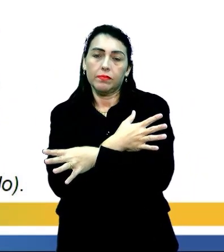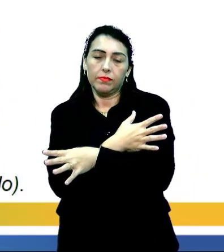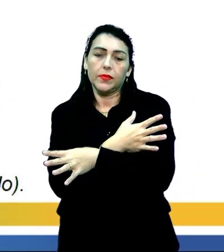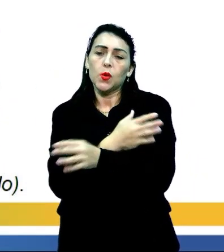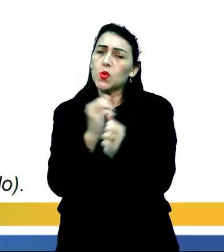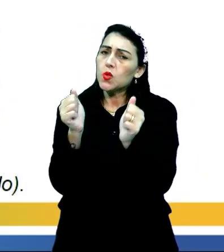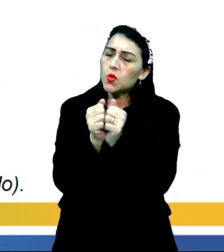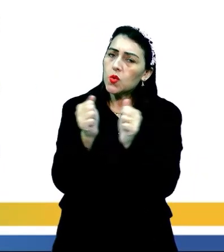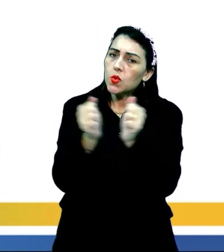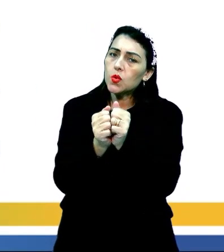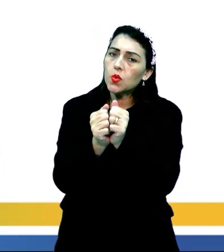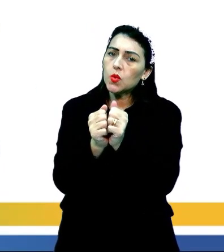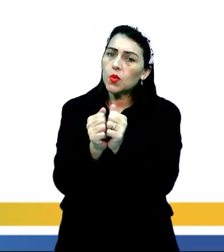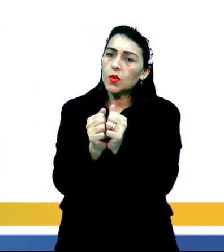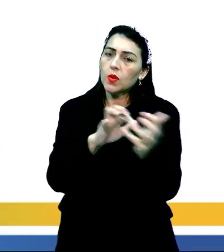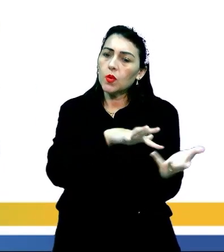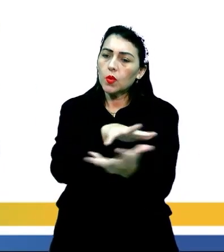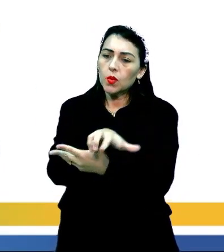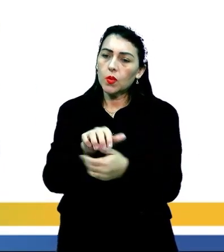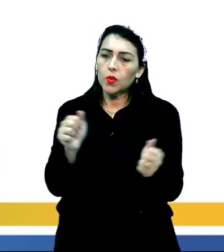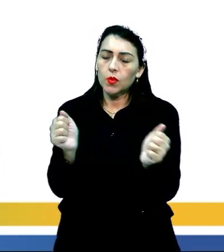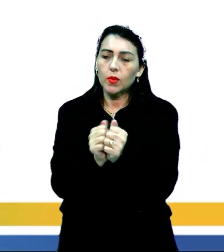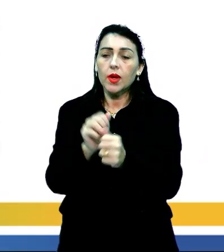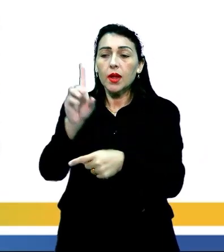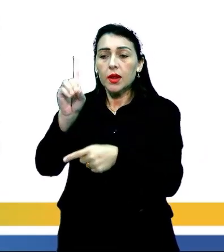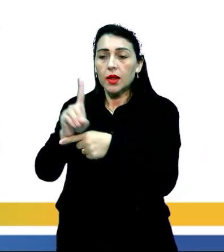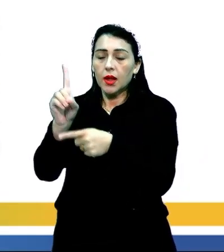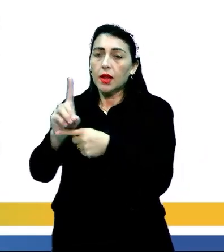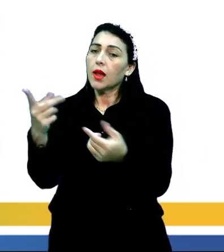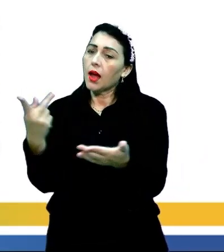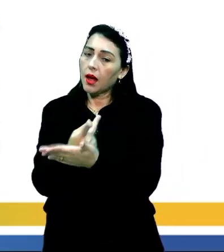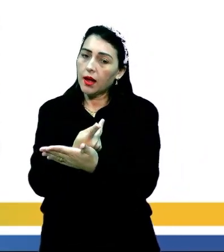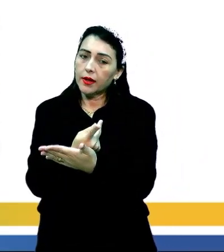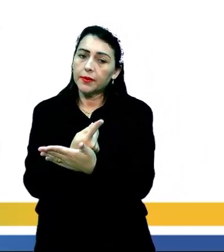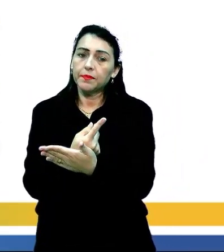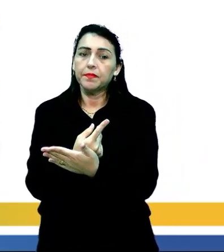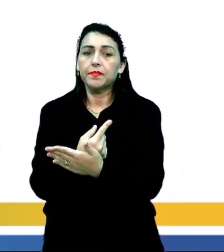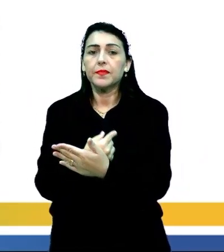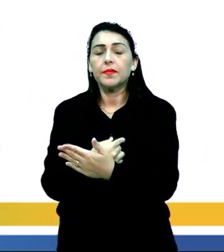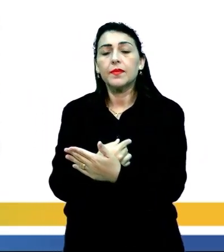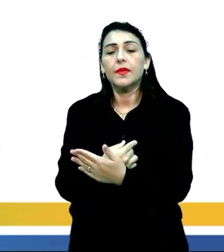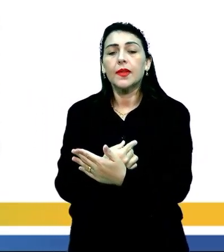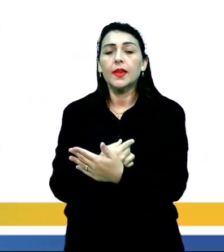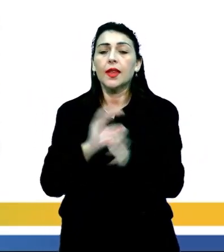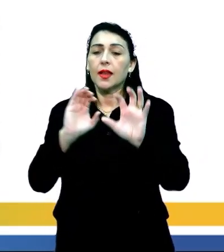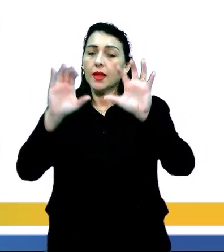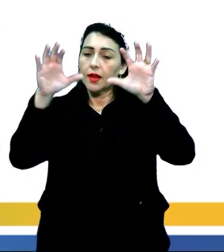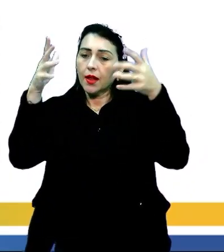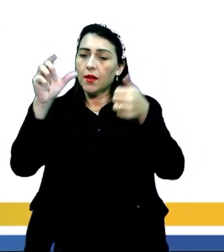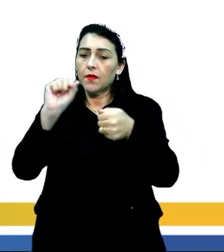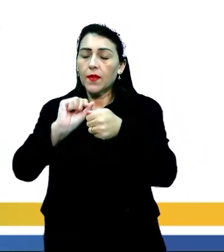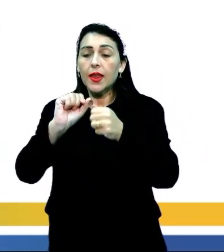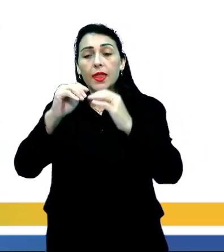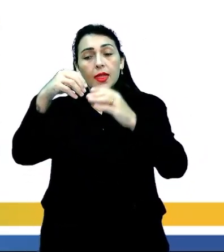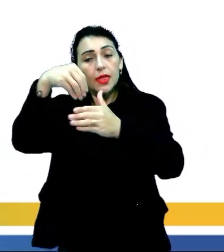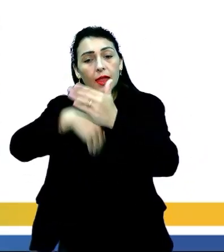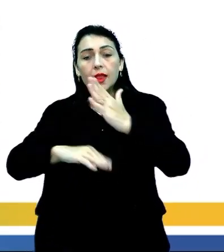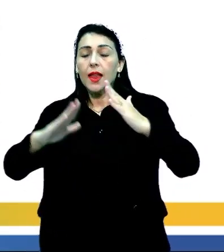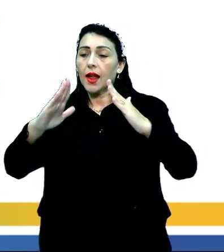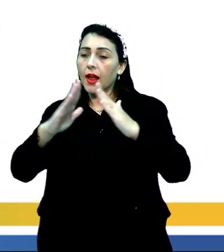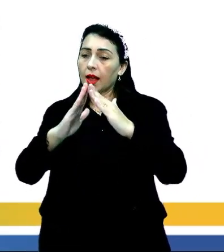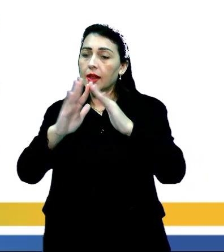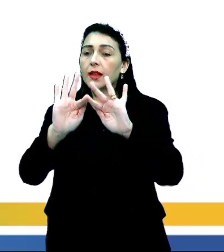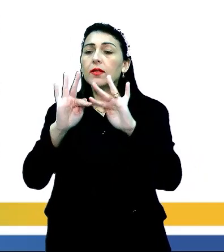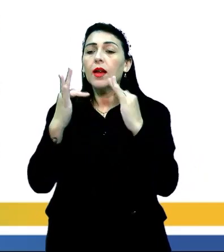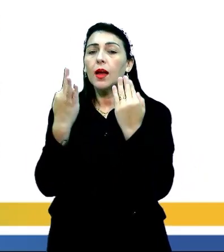juntam os mundos né então a letra D também está errada e a cerimônia que são celebradas dentro da casa das famílias